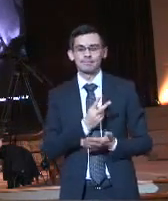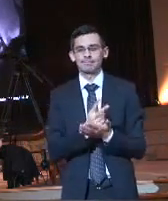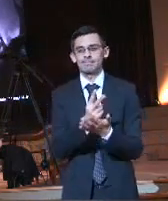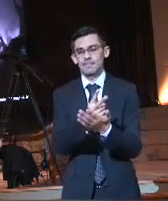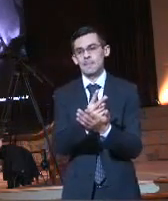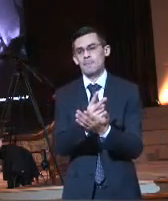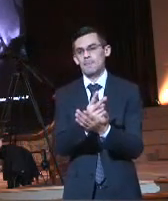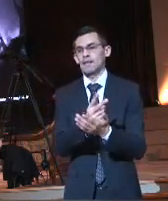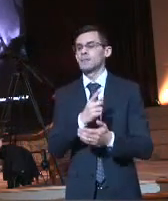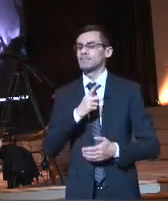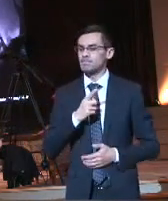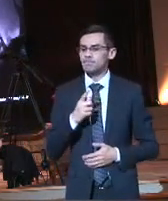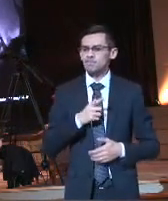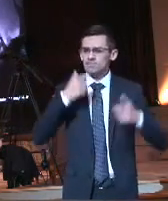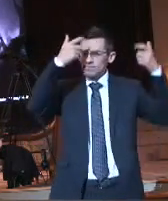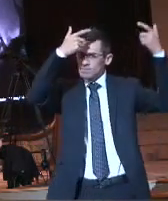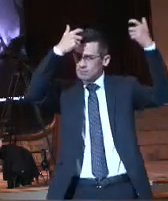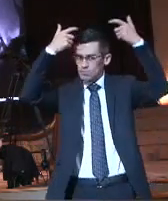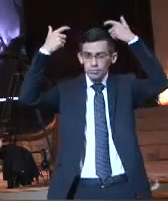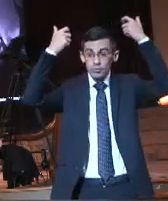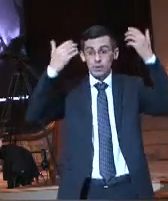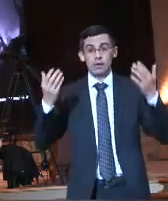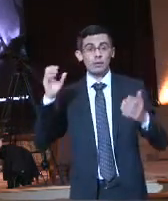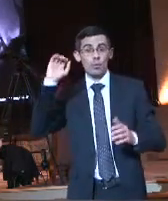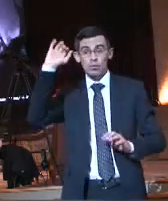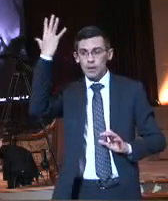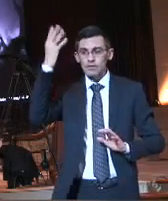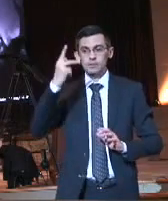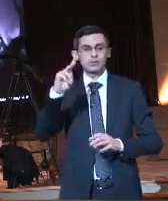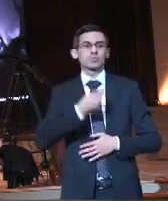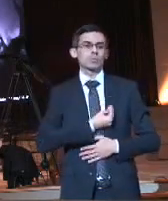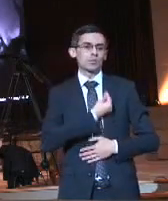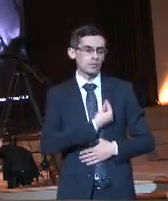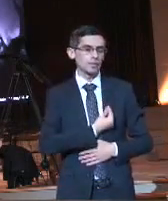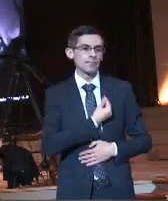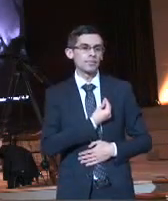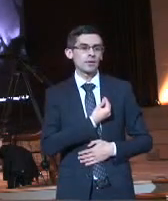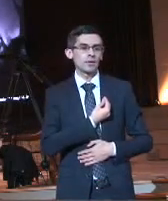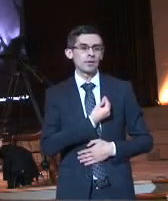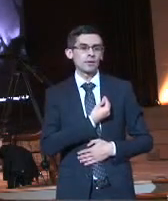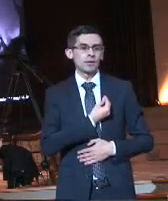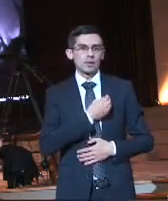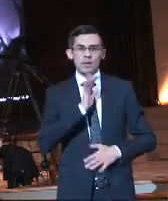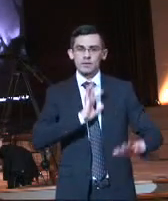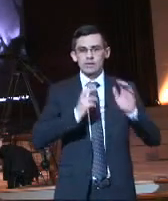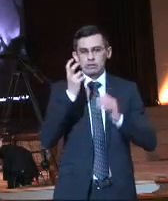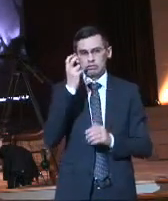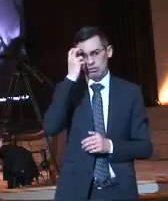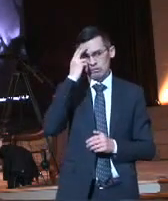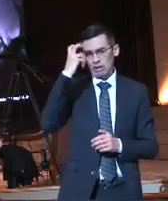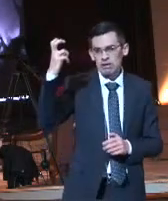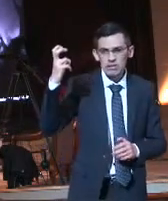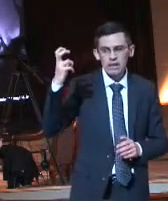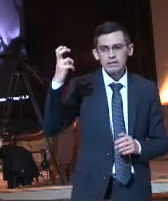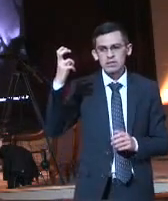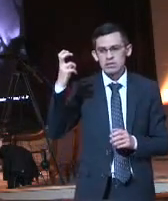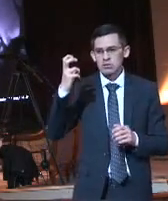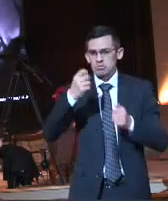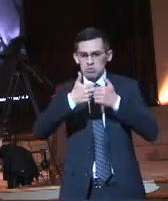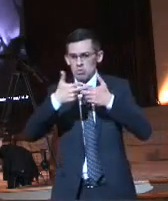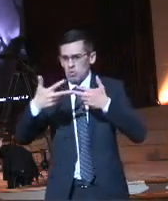Há batalhas que estão acontecendo com você, que nem toda inteligência, nem toda